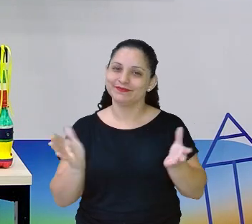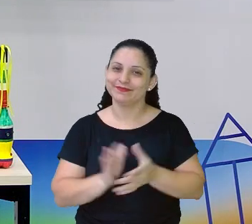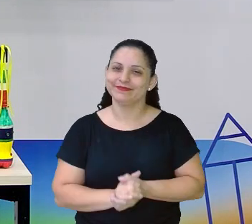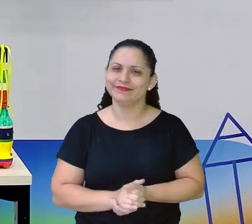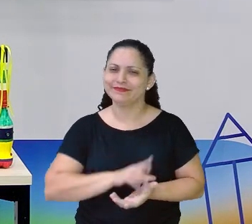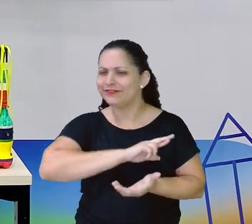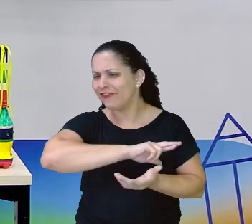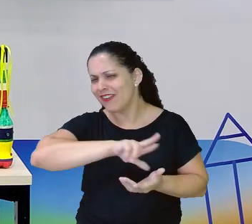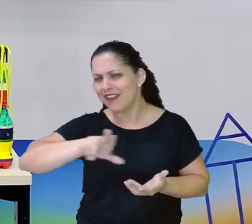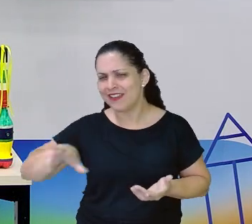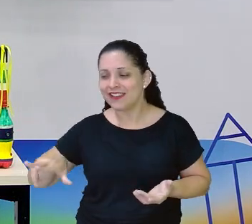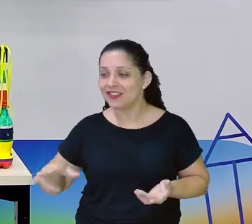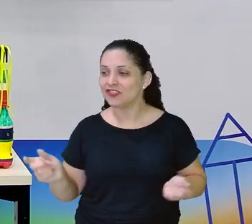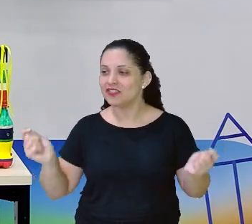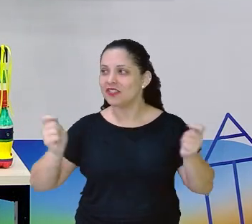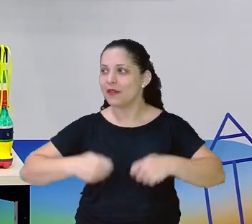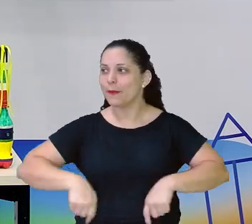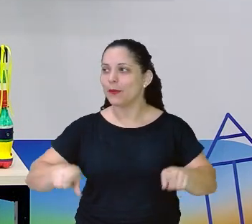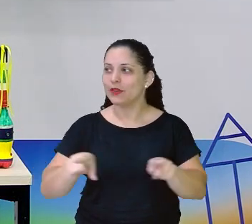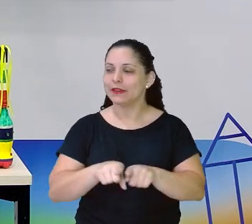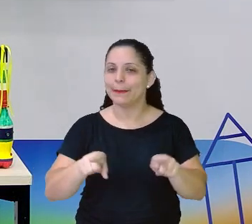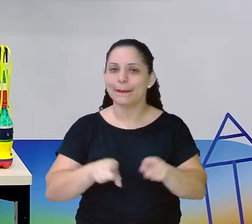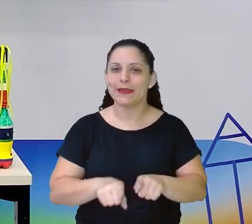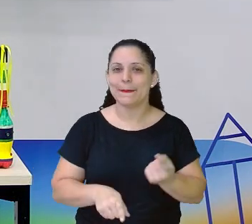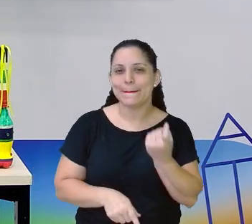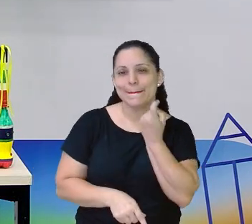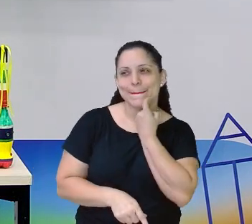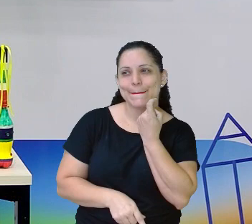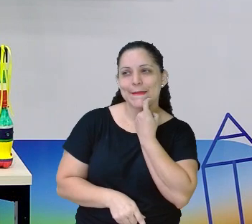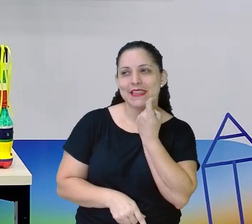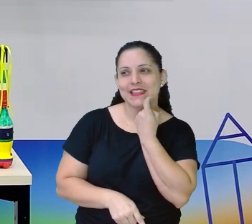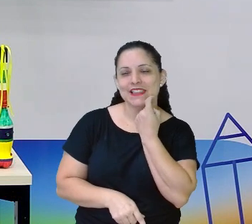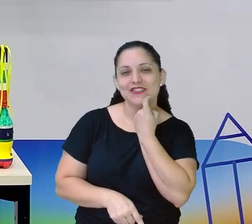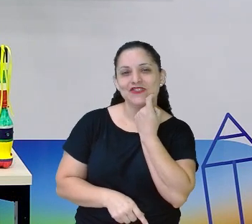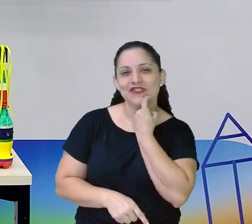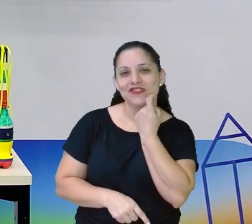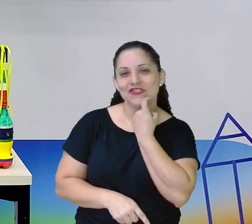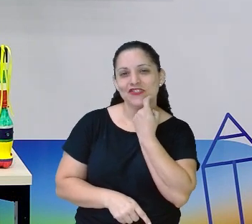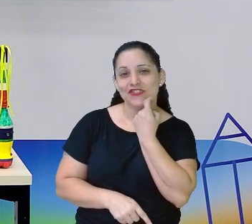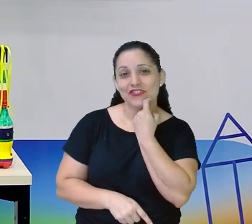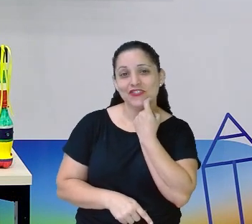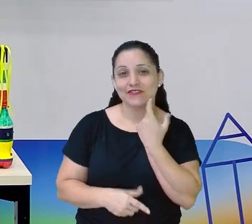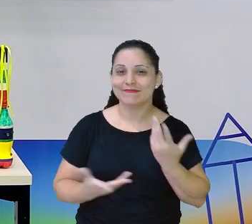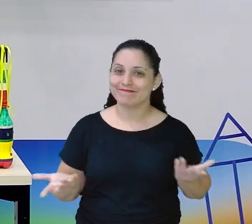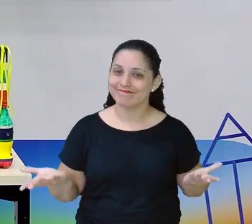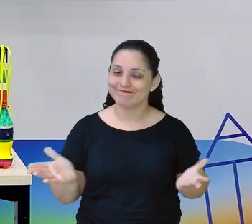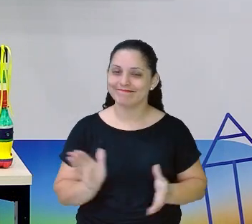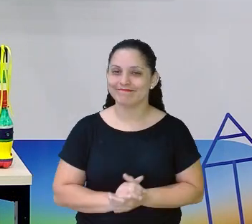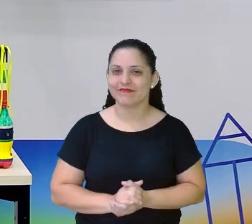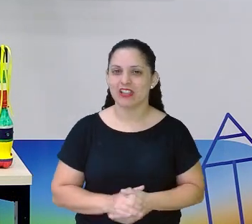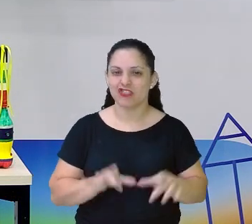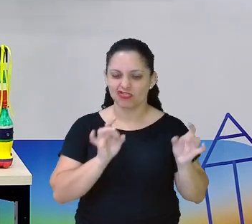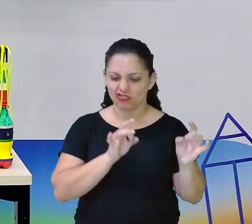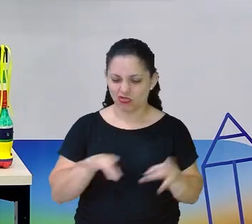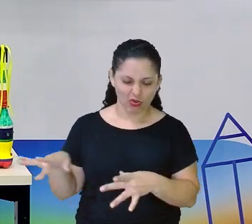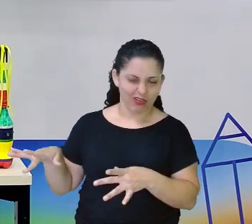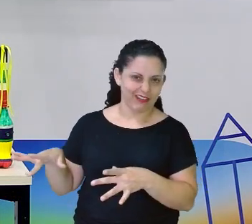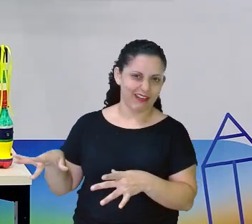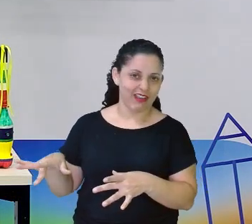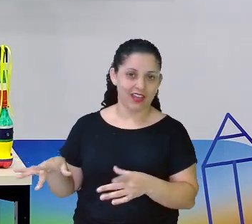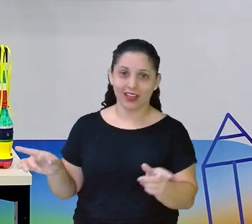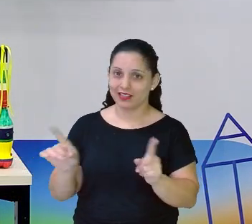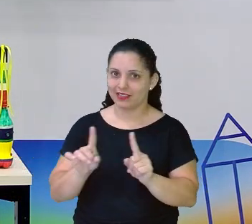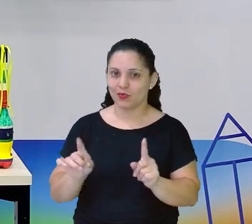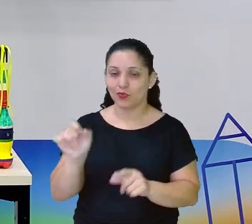Tem mais? Eu posso fazer peixes também com garrafa PET. Ao invés de jogar fora, ao invés de jogar no